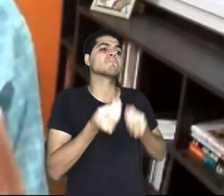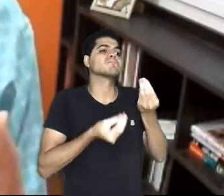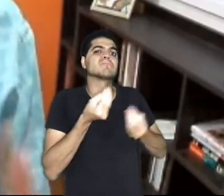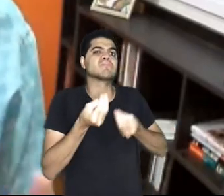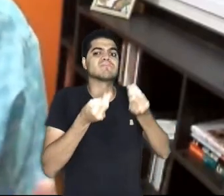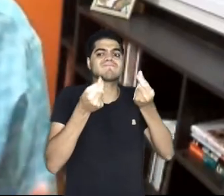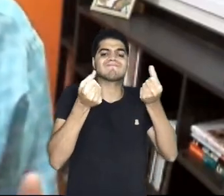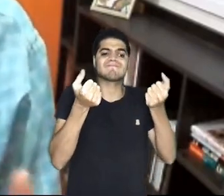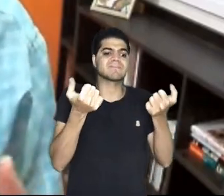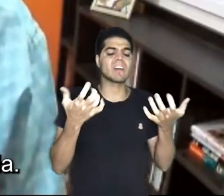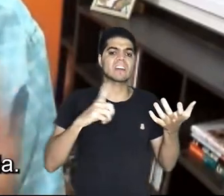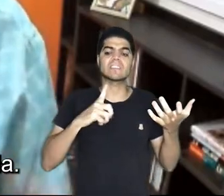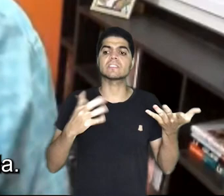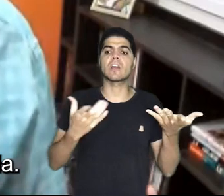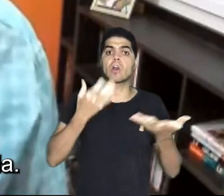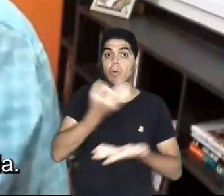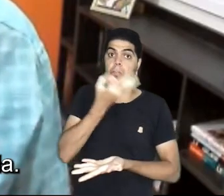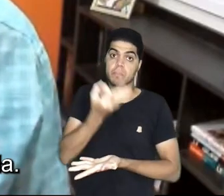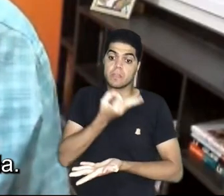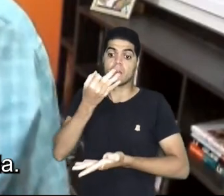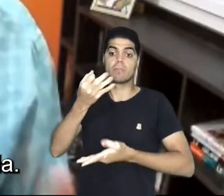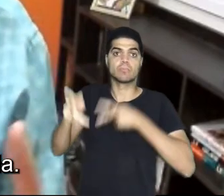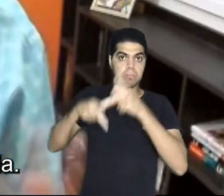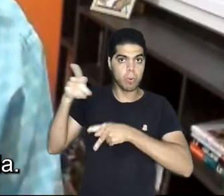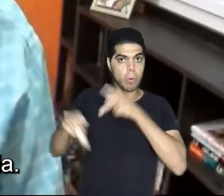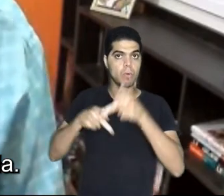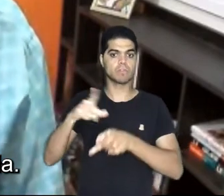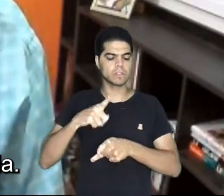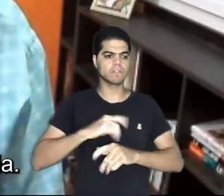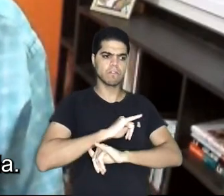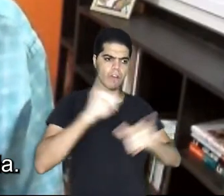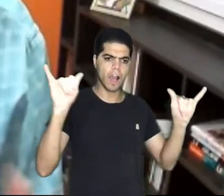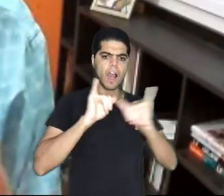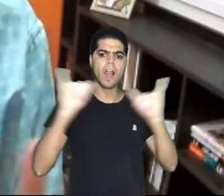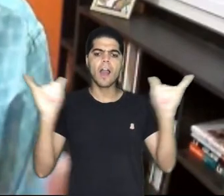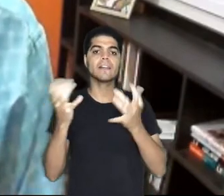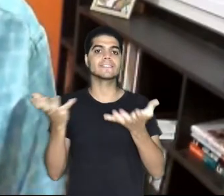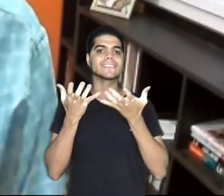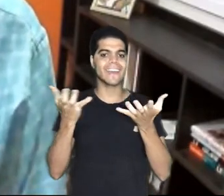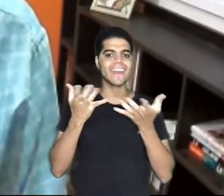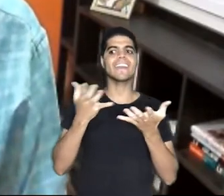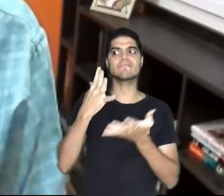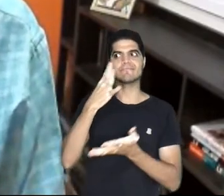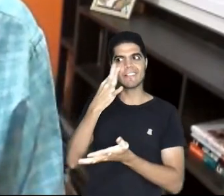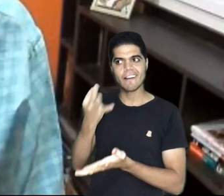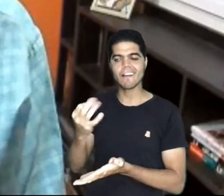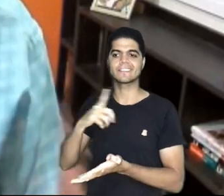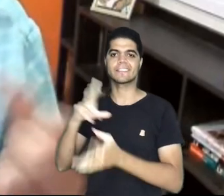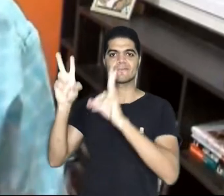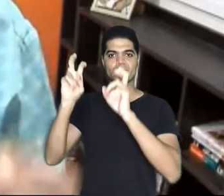muita pujança na opinião pública brasileira. As pessoas querem falar de independência, elas estão interessadas nesse